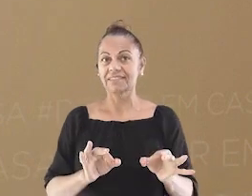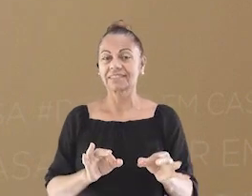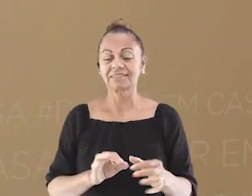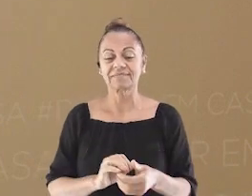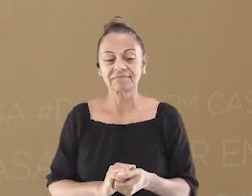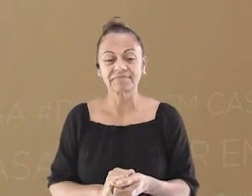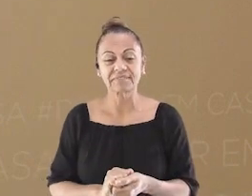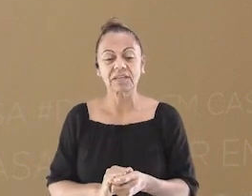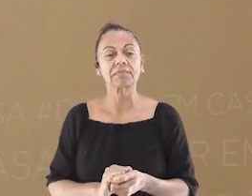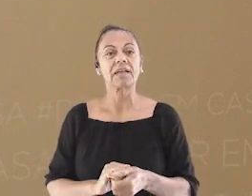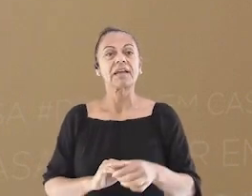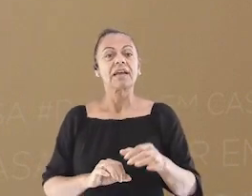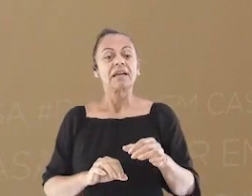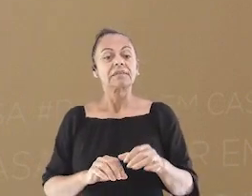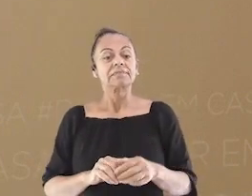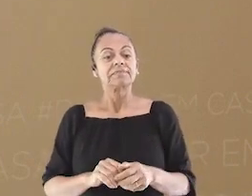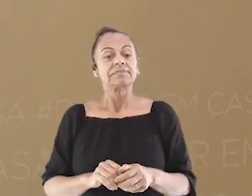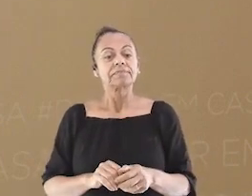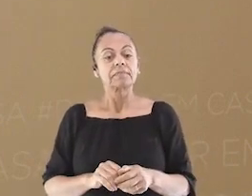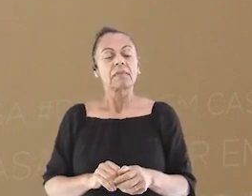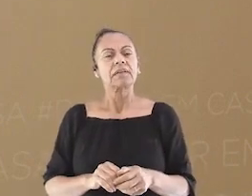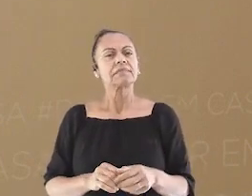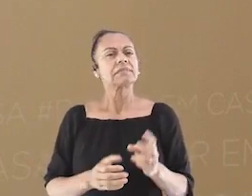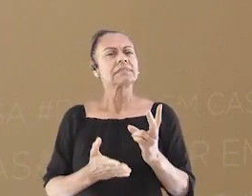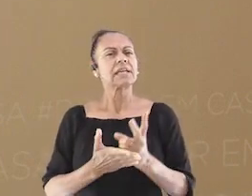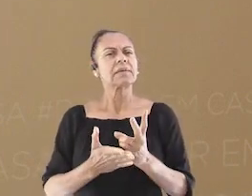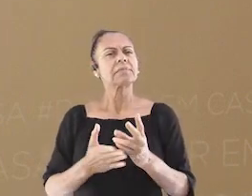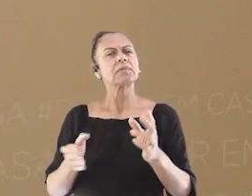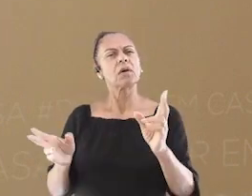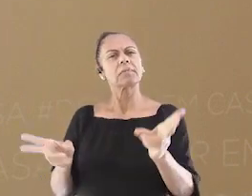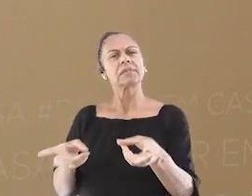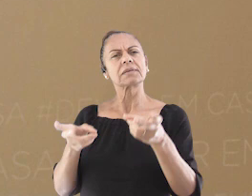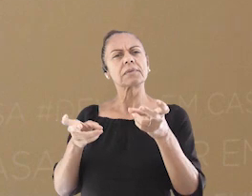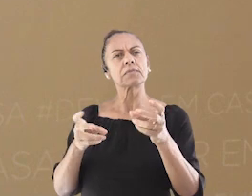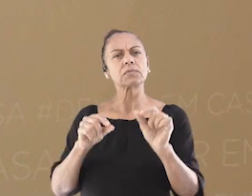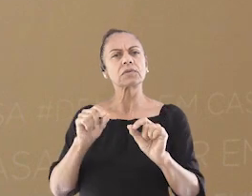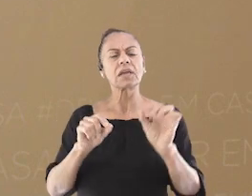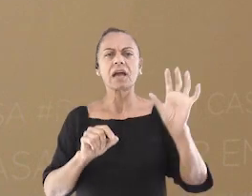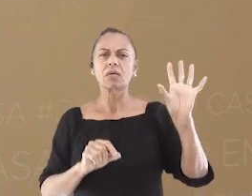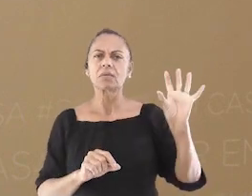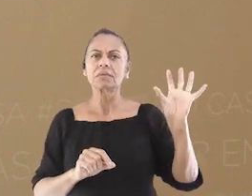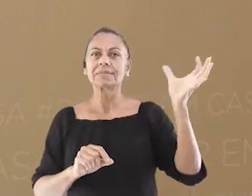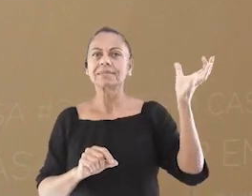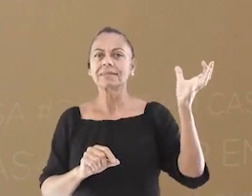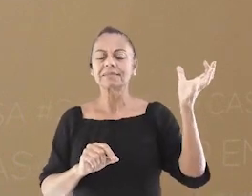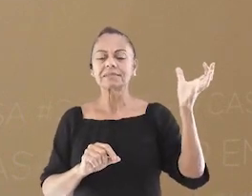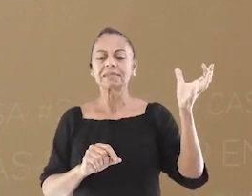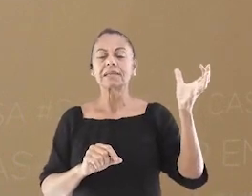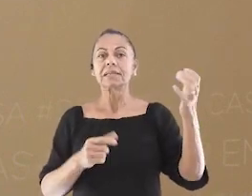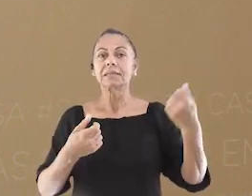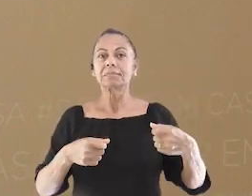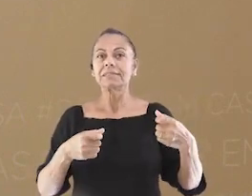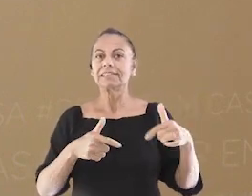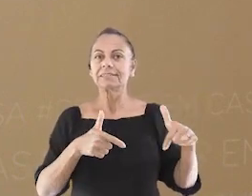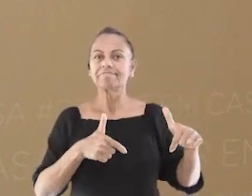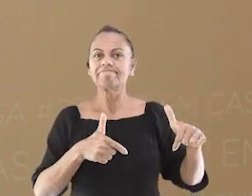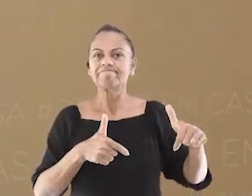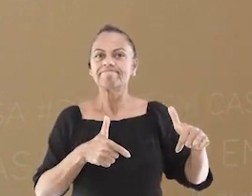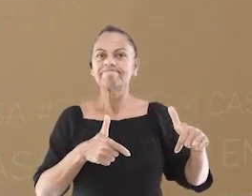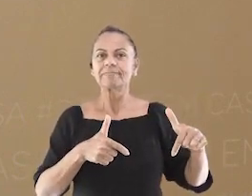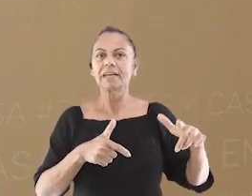as nossas metas. Constantemente nós vemos em situações em que é preciso decidir o que